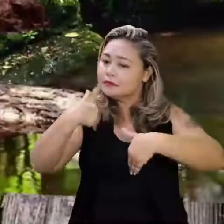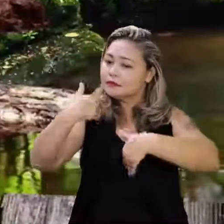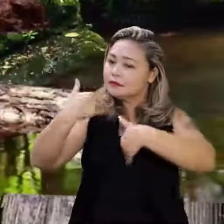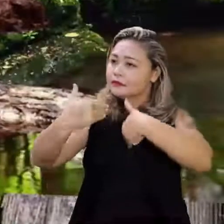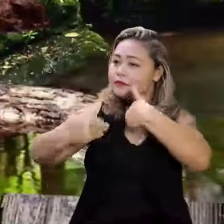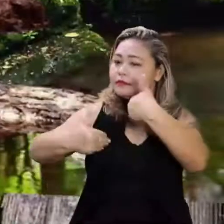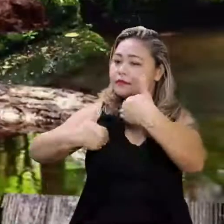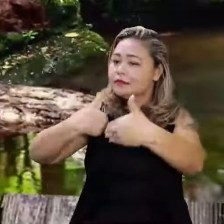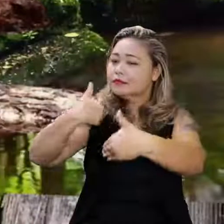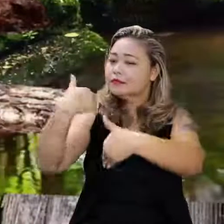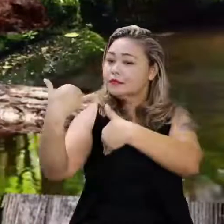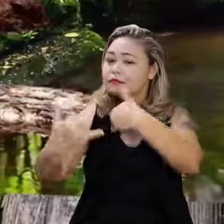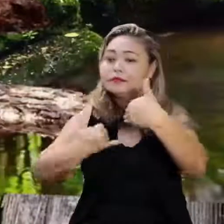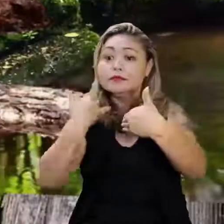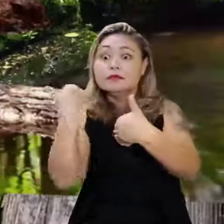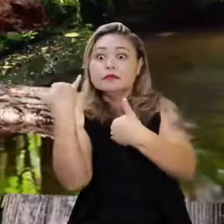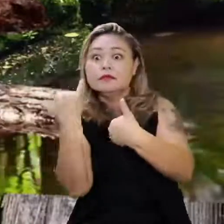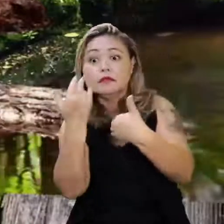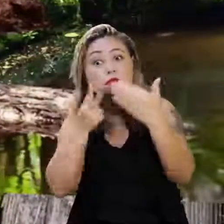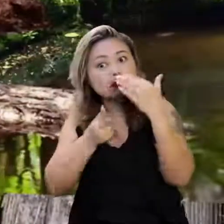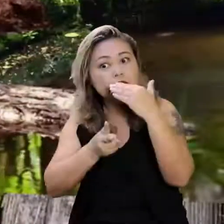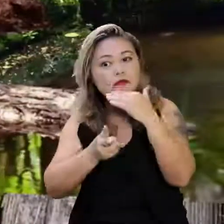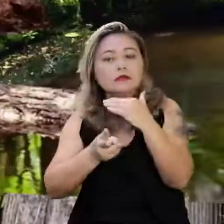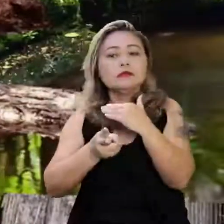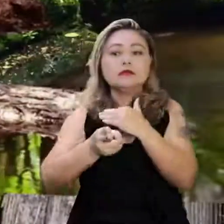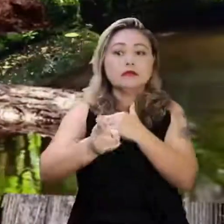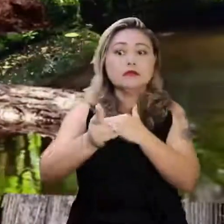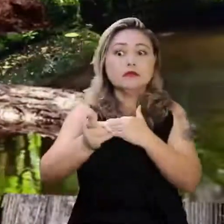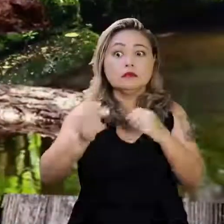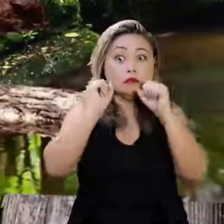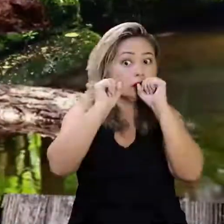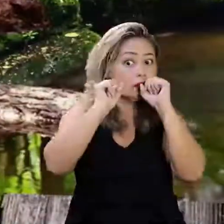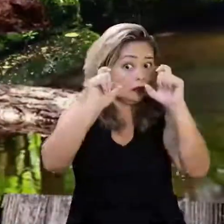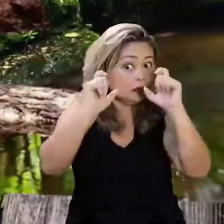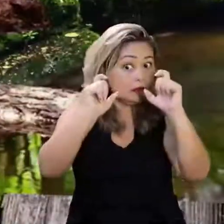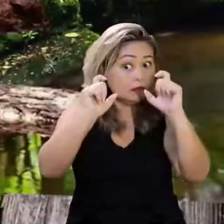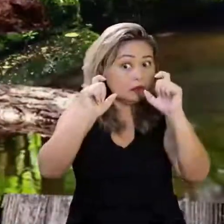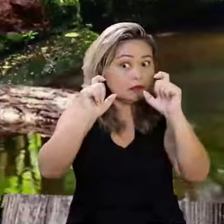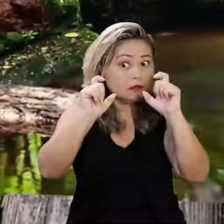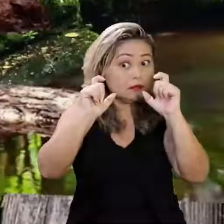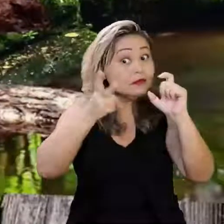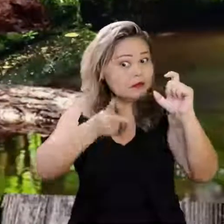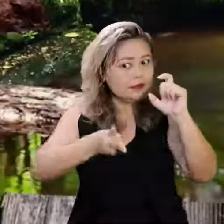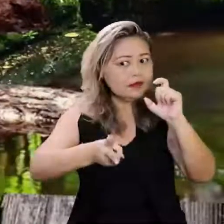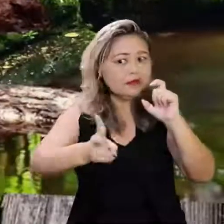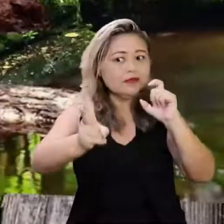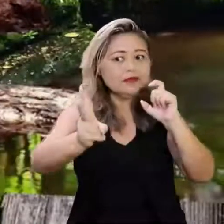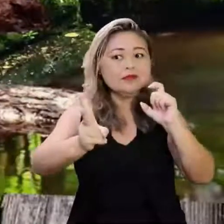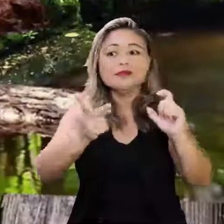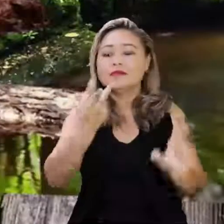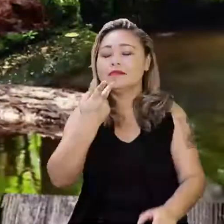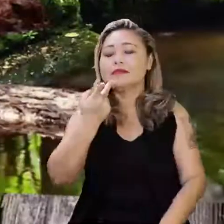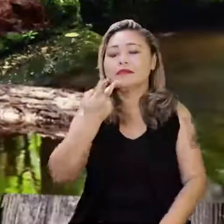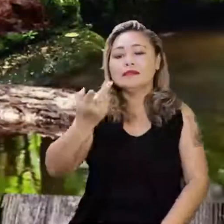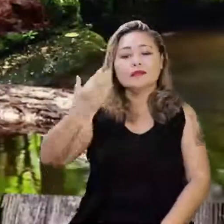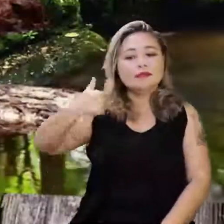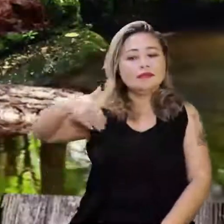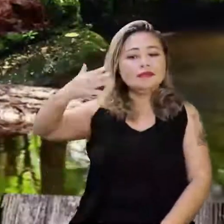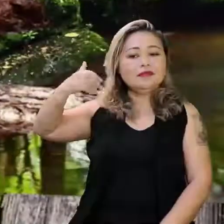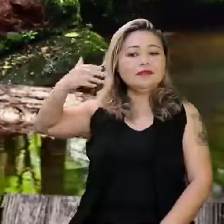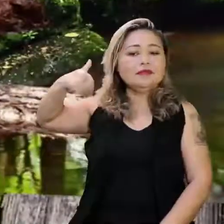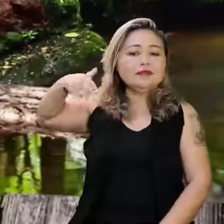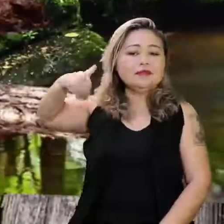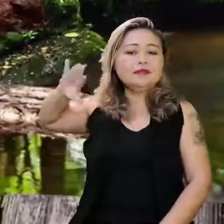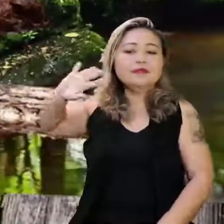processo importantíssimo, dando continuidade, presta atenção, continuidade ao que nós vemos